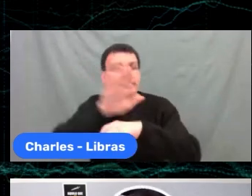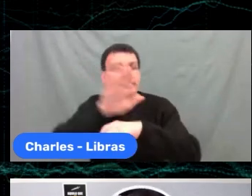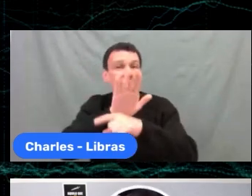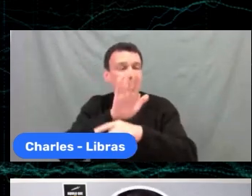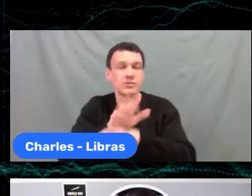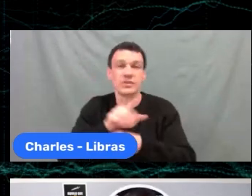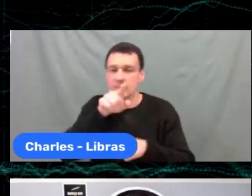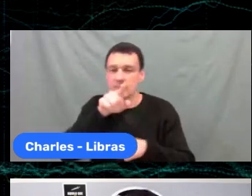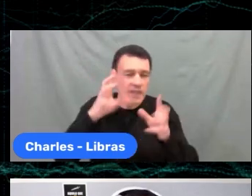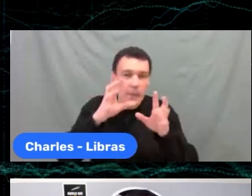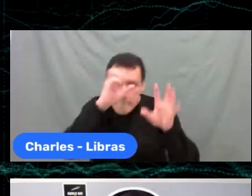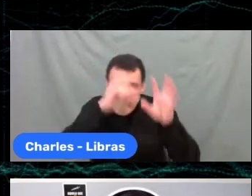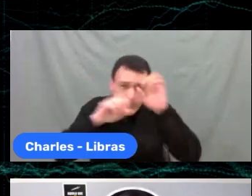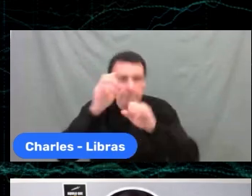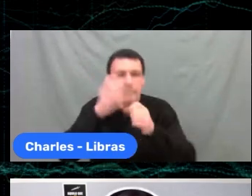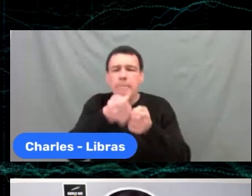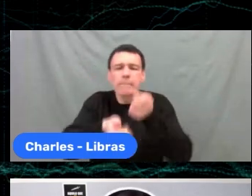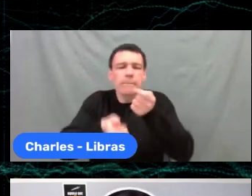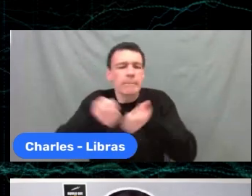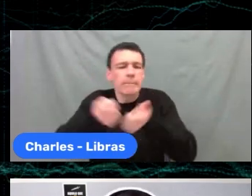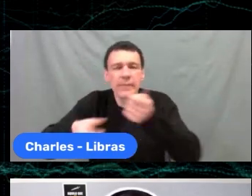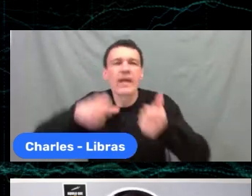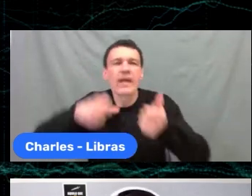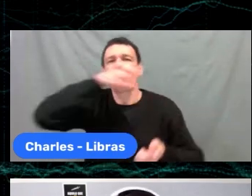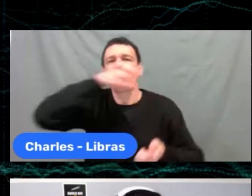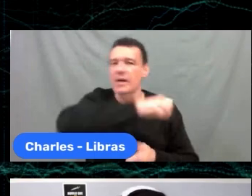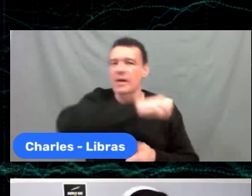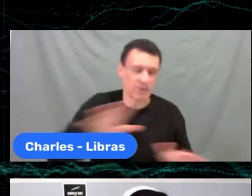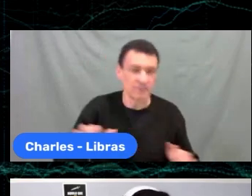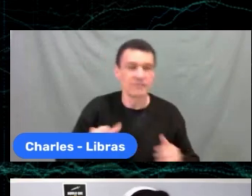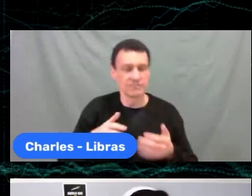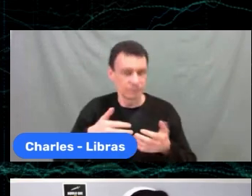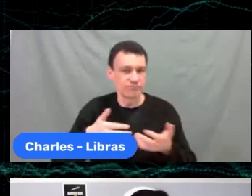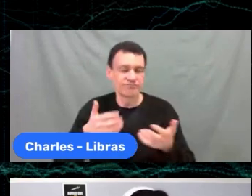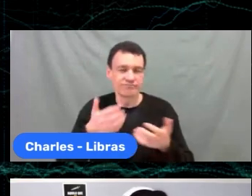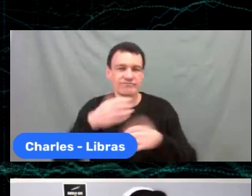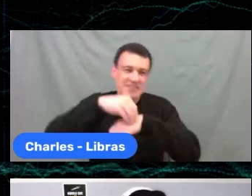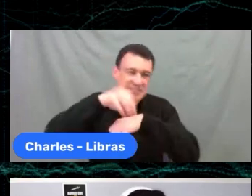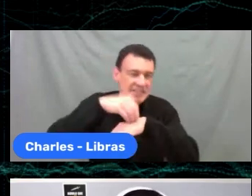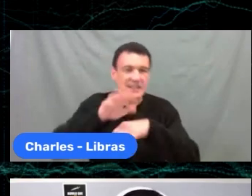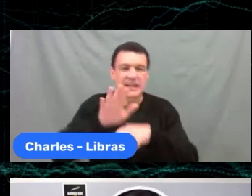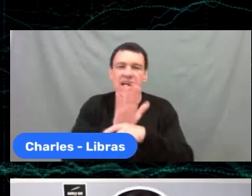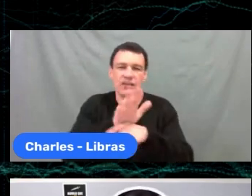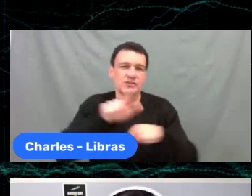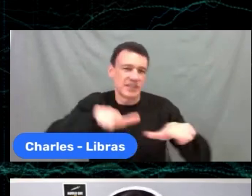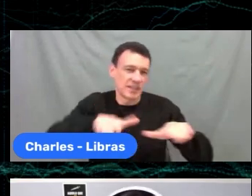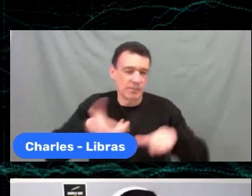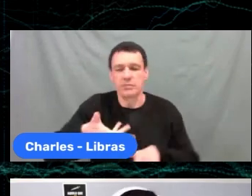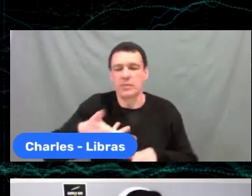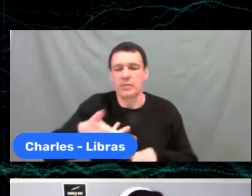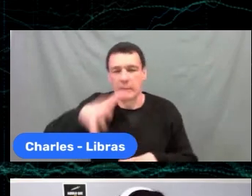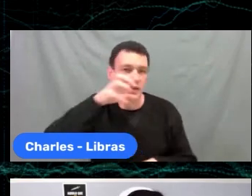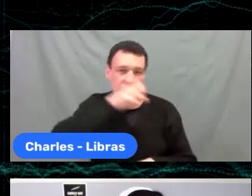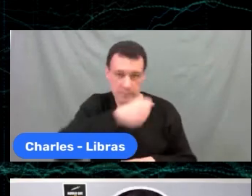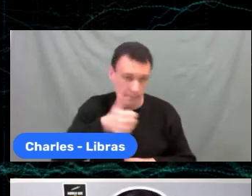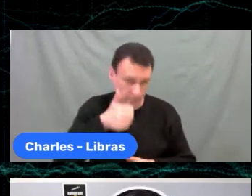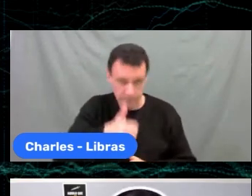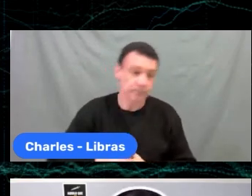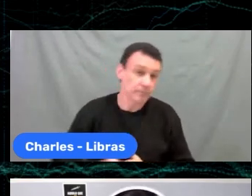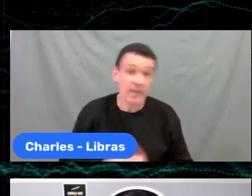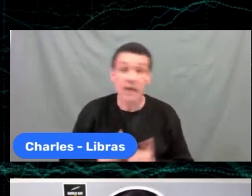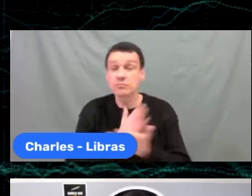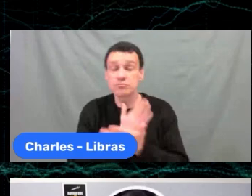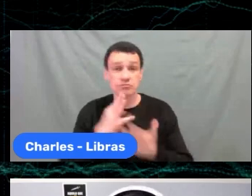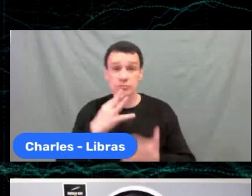de vocês para começar da maneira mais correta possível, ok? Então, para quem não me conhece ainda, eu sou